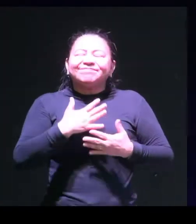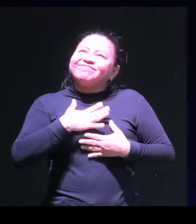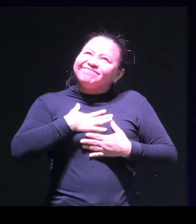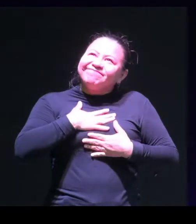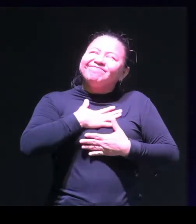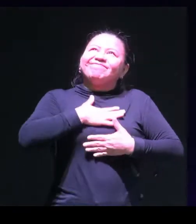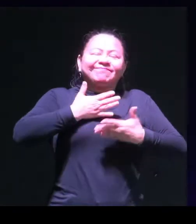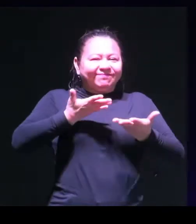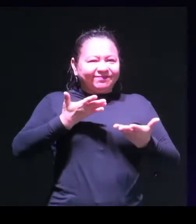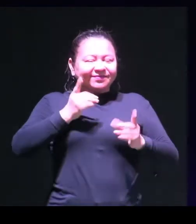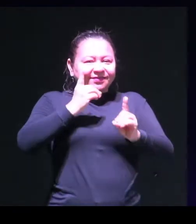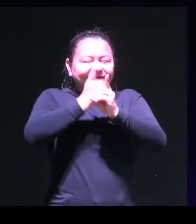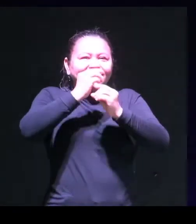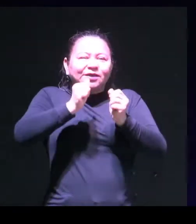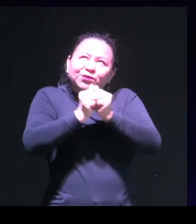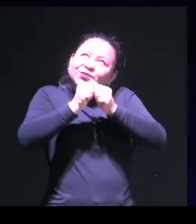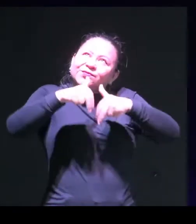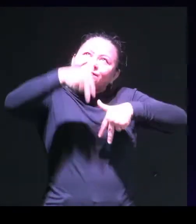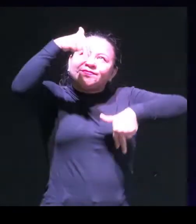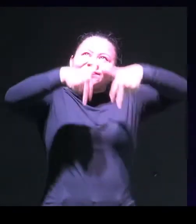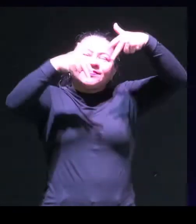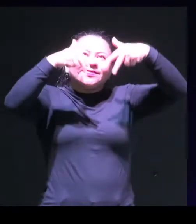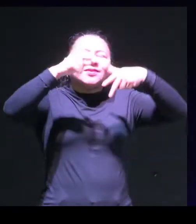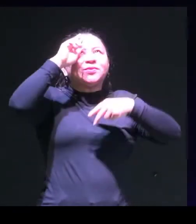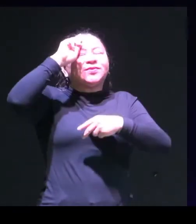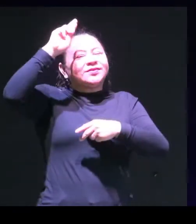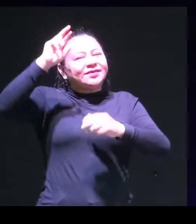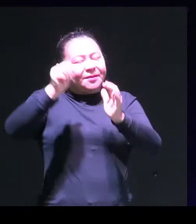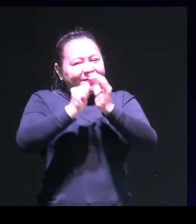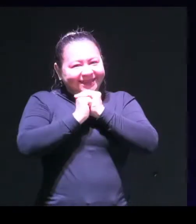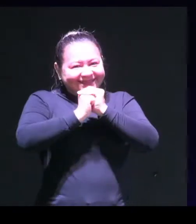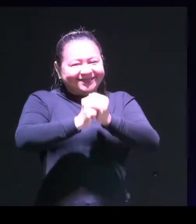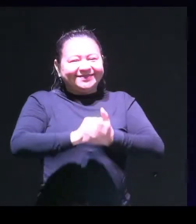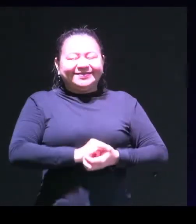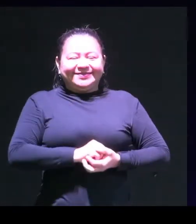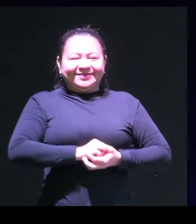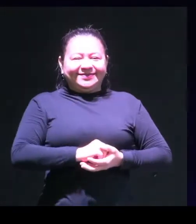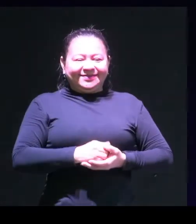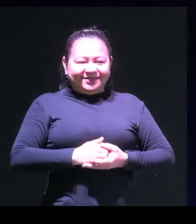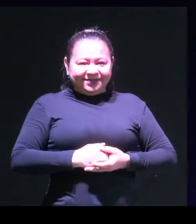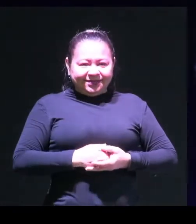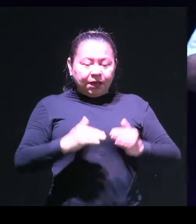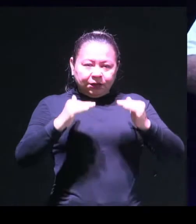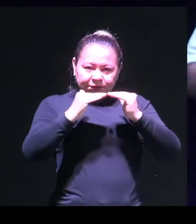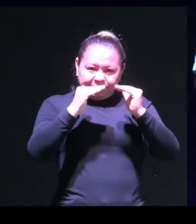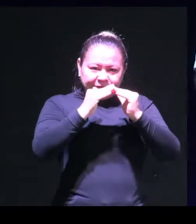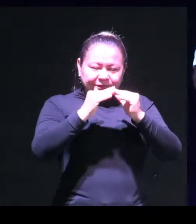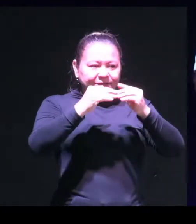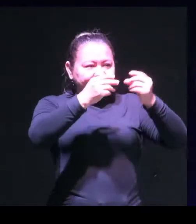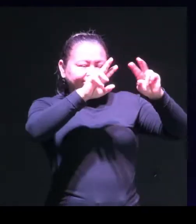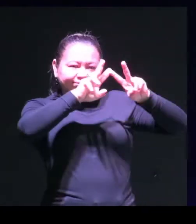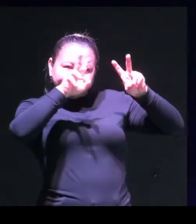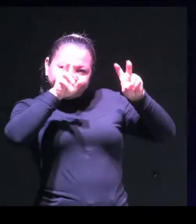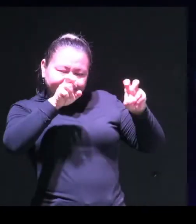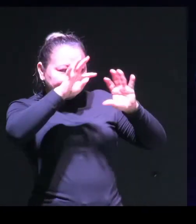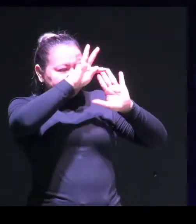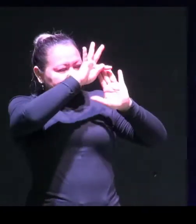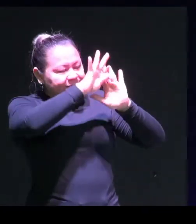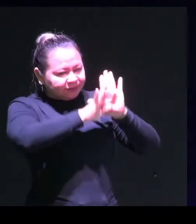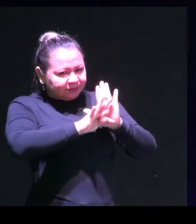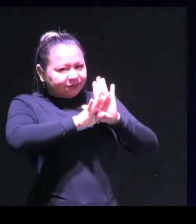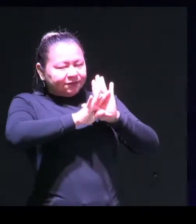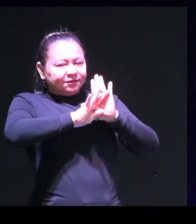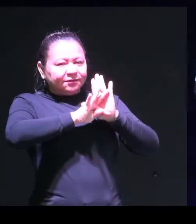novo. E vamos subir junto com o Senhor, com ele e o Senhor. Baseado nesses assuntos, nesse texto e em